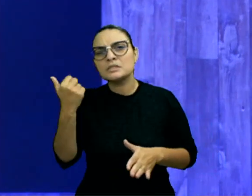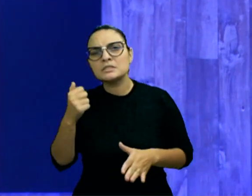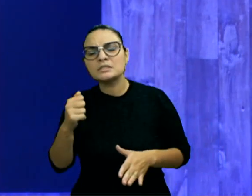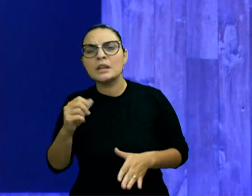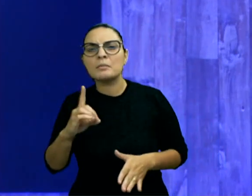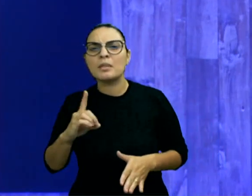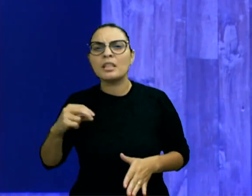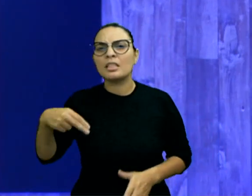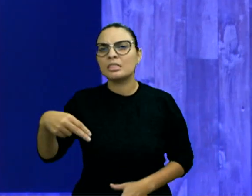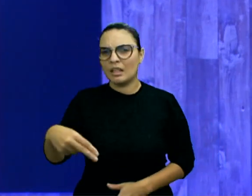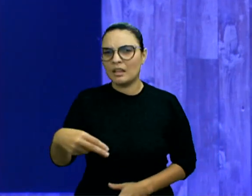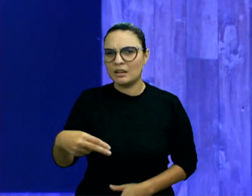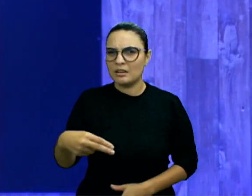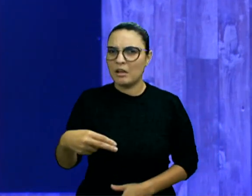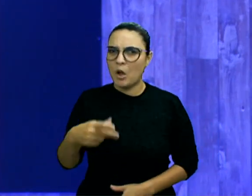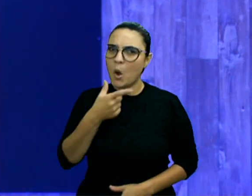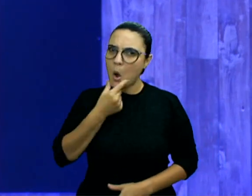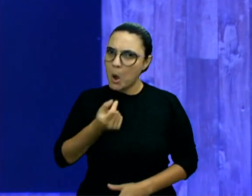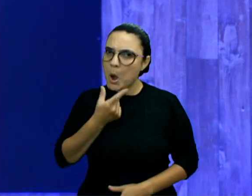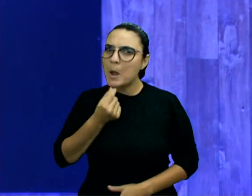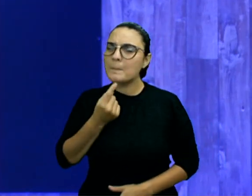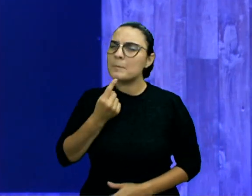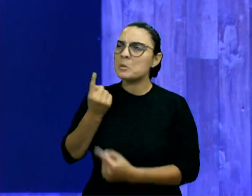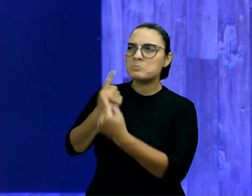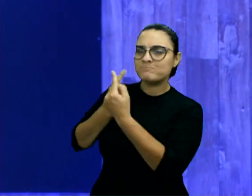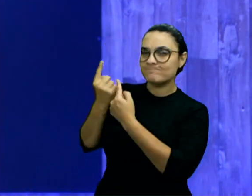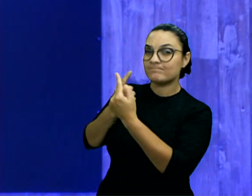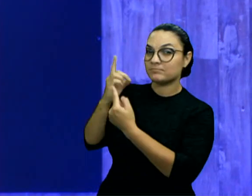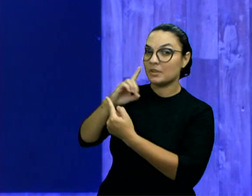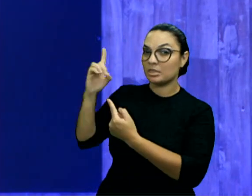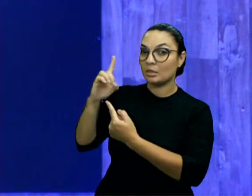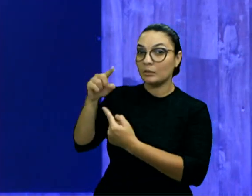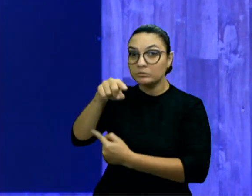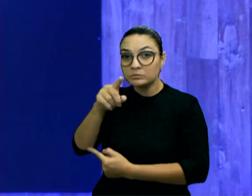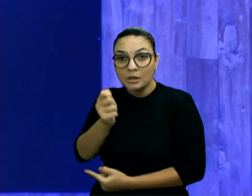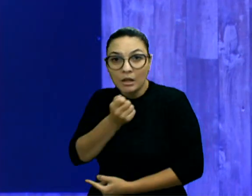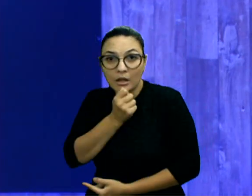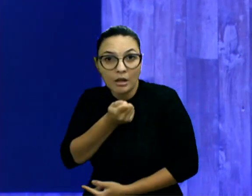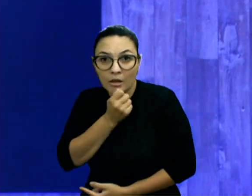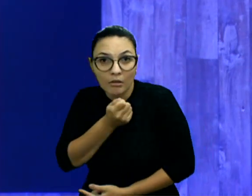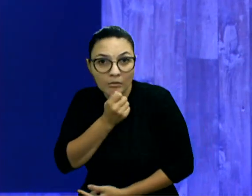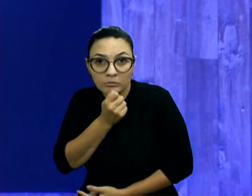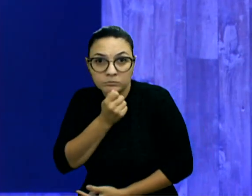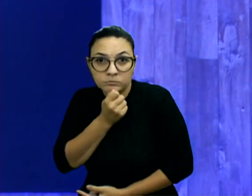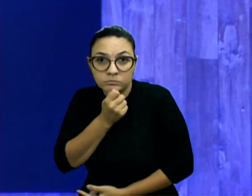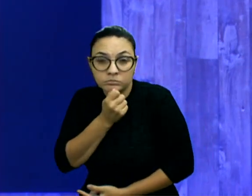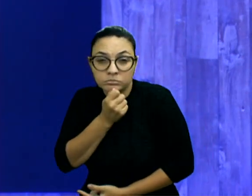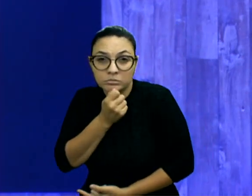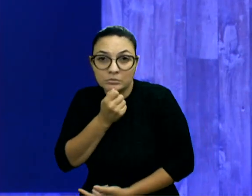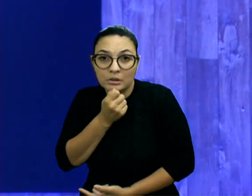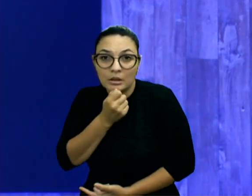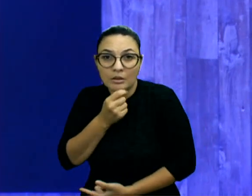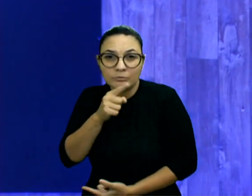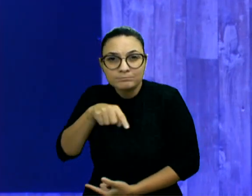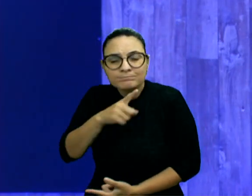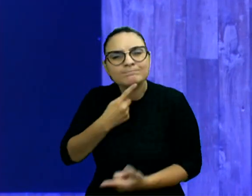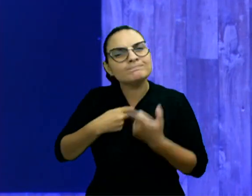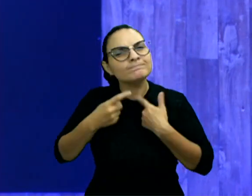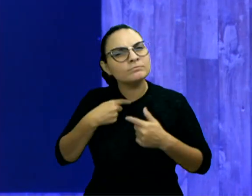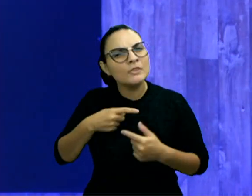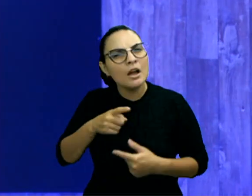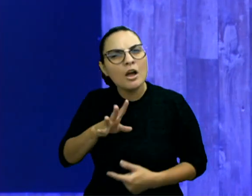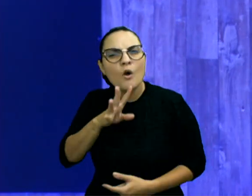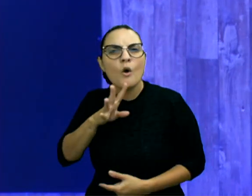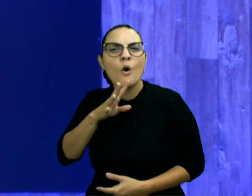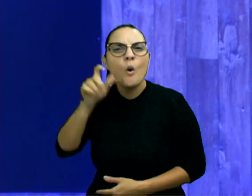tinha intimidade, relacionamento, que conhecia o Senhor, mas você nunca parou para conhecer o Senhor. A palavra de Deus diz que